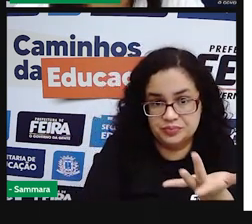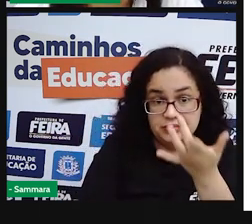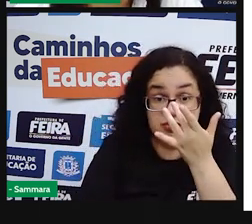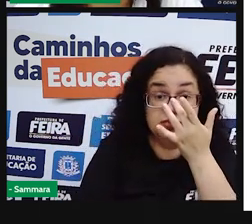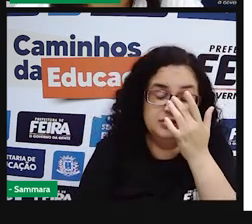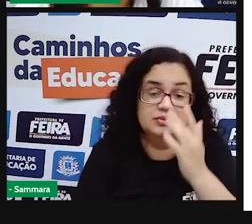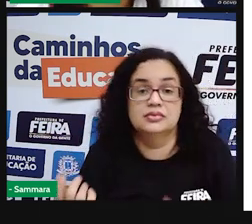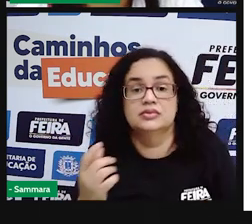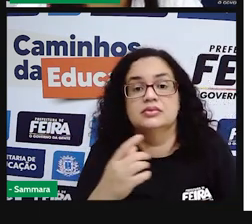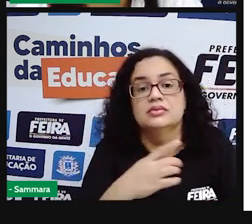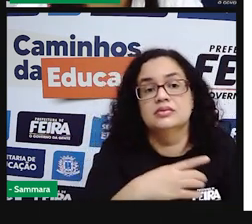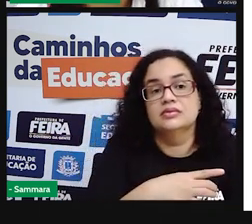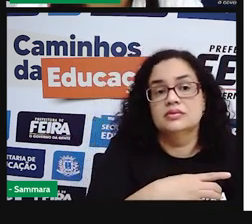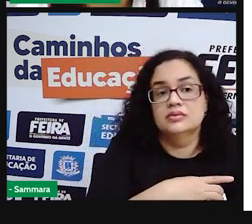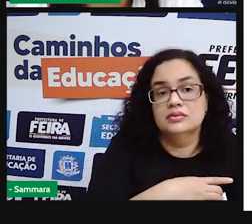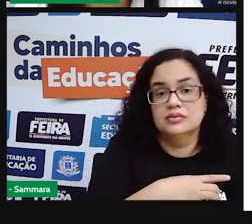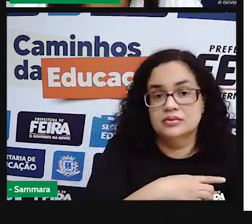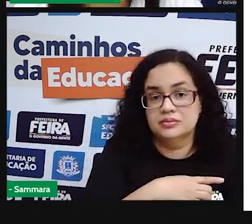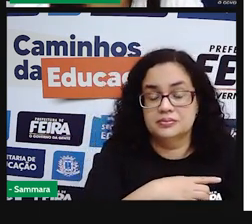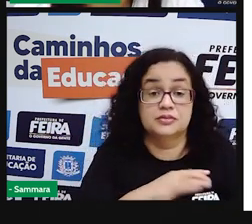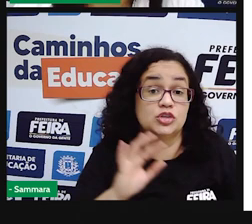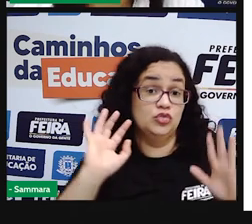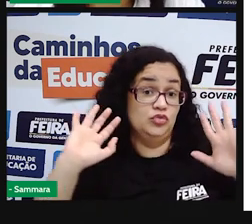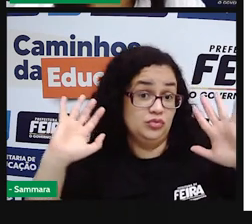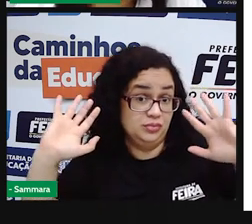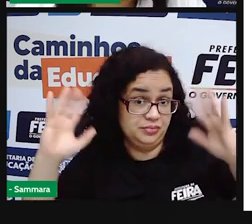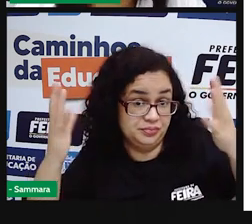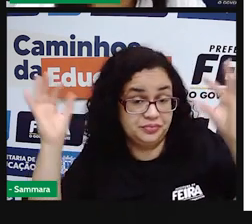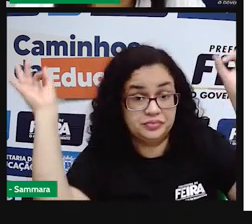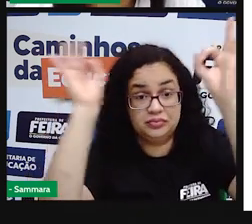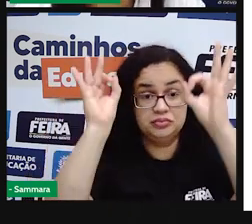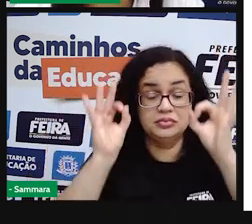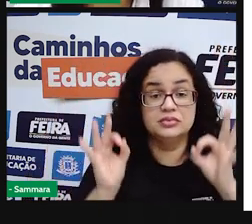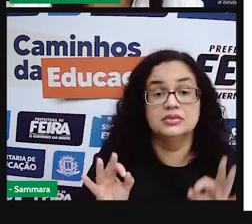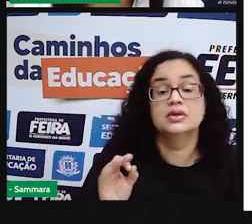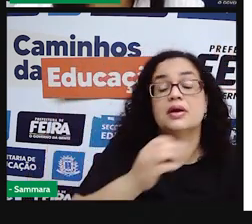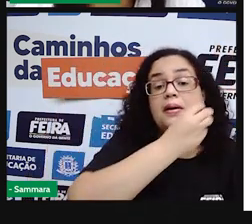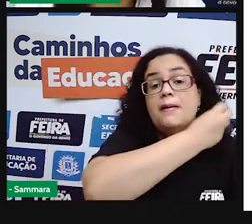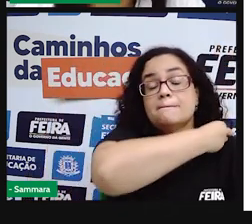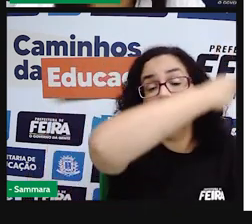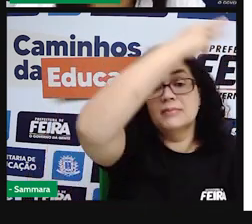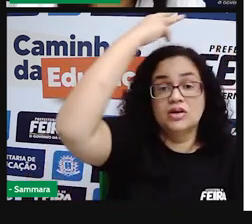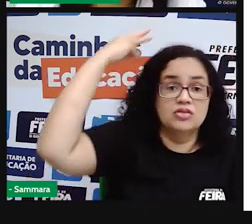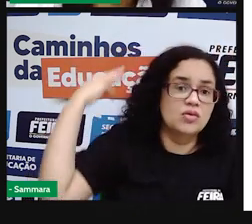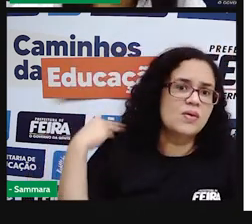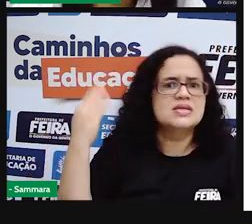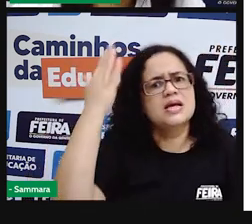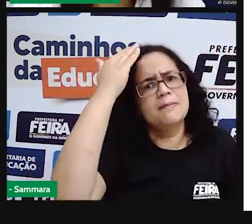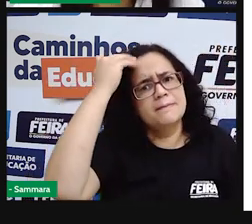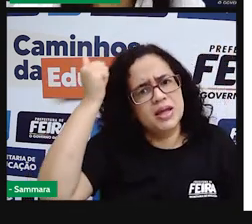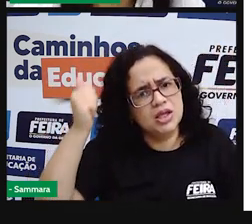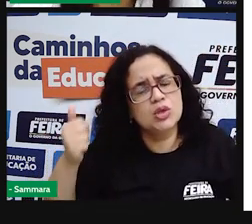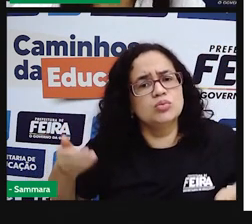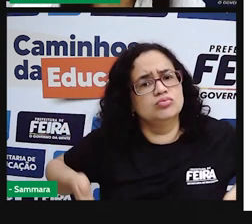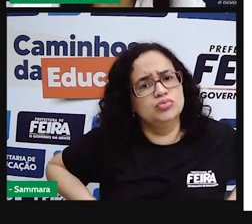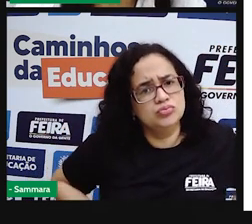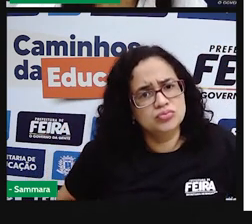um mastro bem grande e enfeitado. E aí Maria ficou sabendo, né? João nasceu.